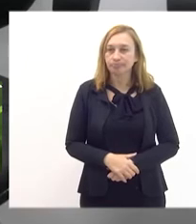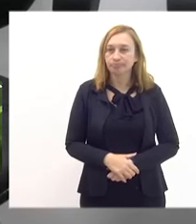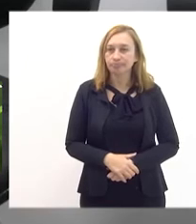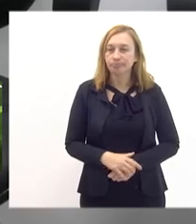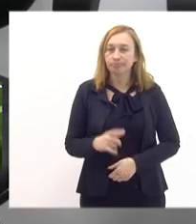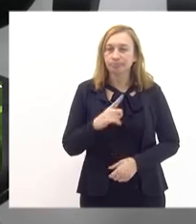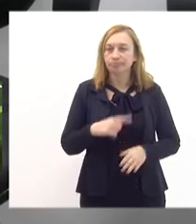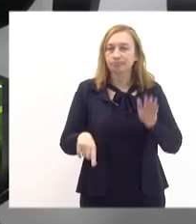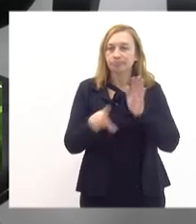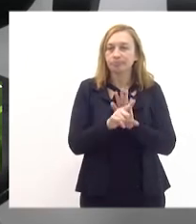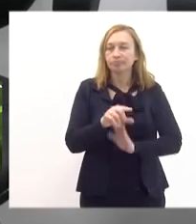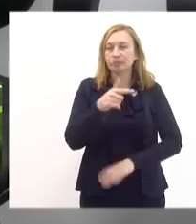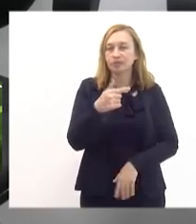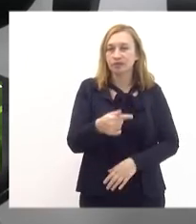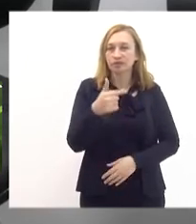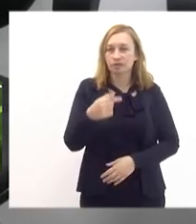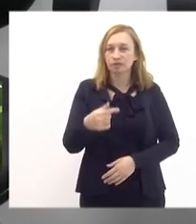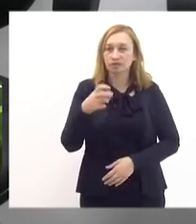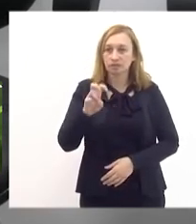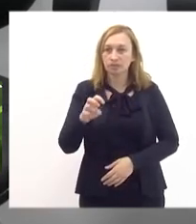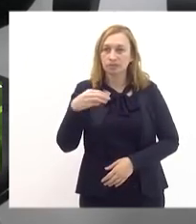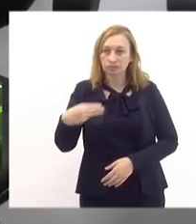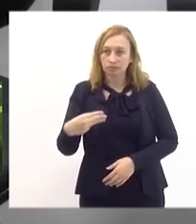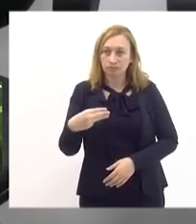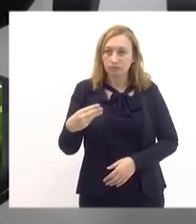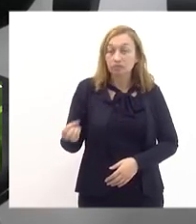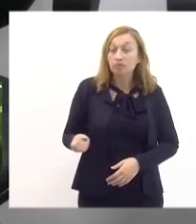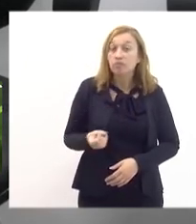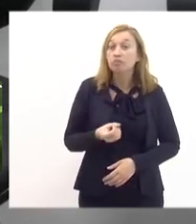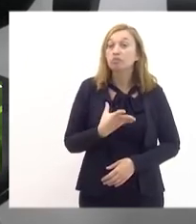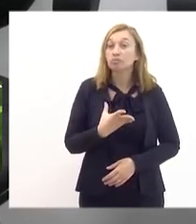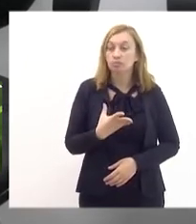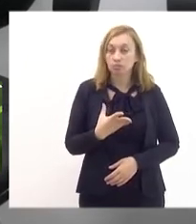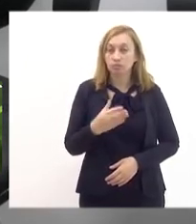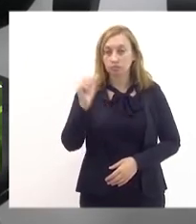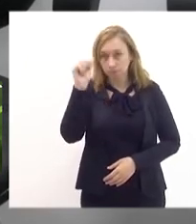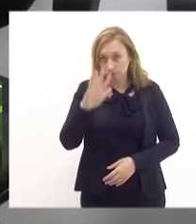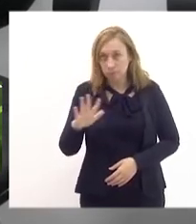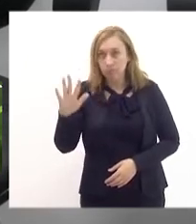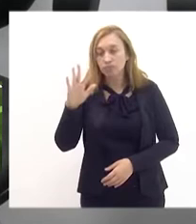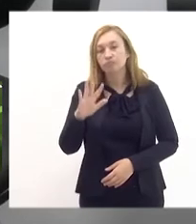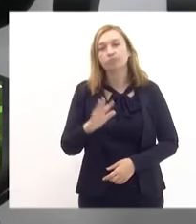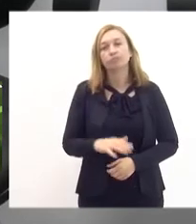possui a lei 7753, foi uma inovação nacional,